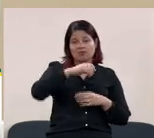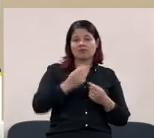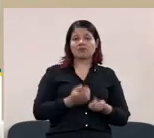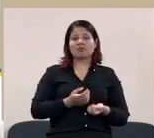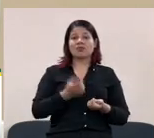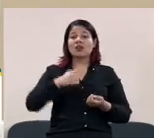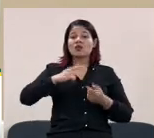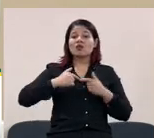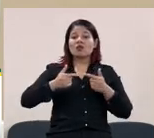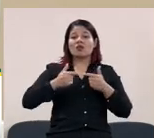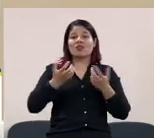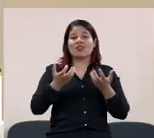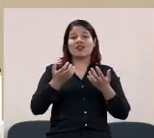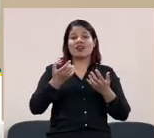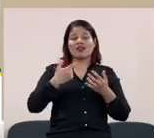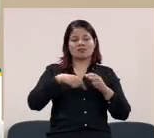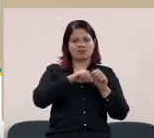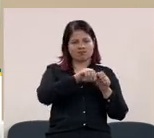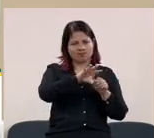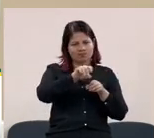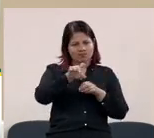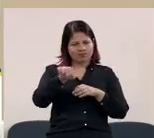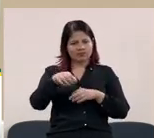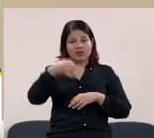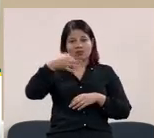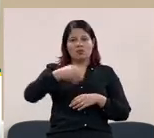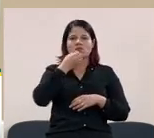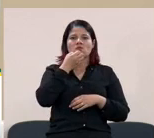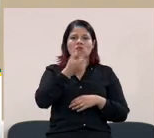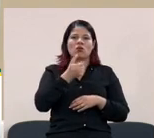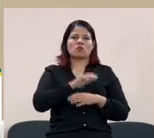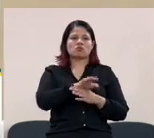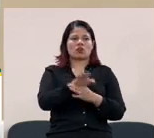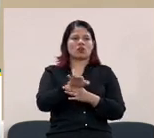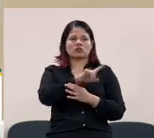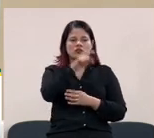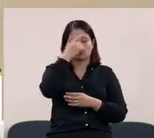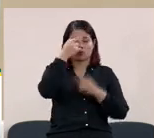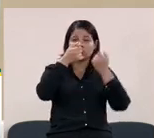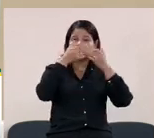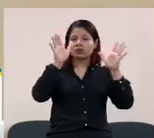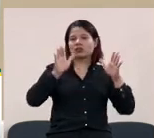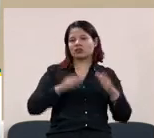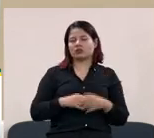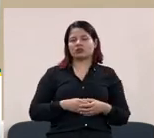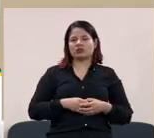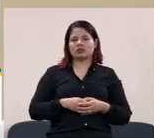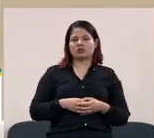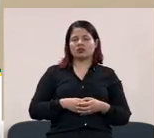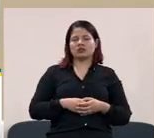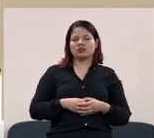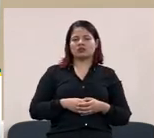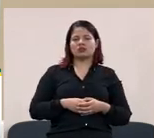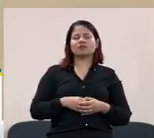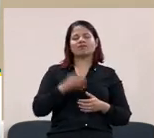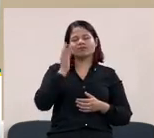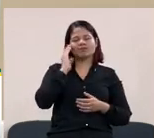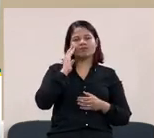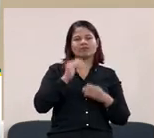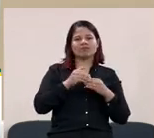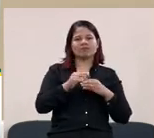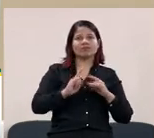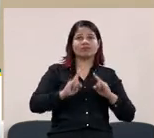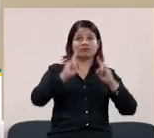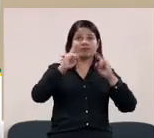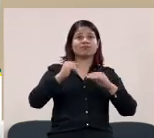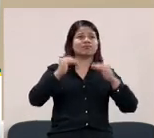uma educação crítica, uma educação que seja, de fato, libertadora. Com toda certeza, esse processo de verticalização ele é